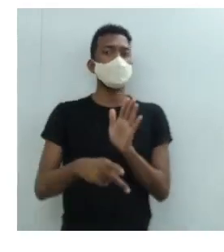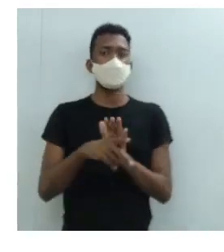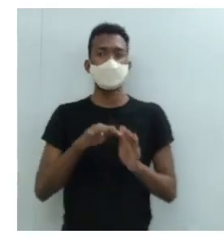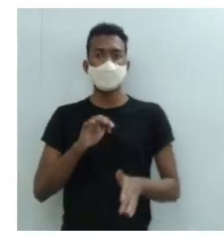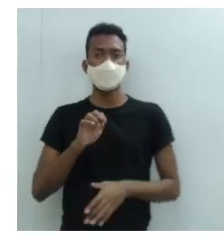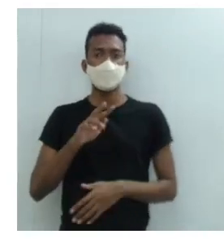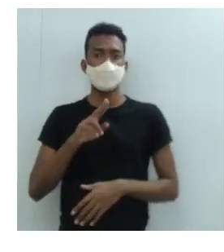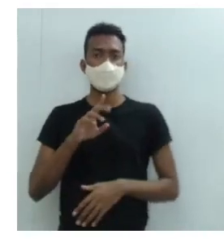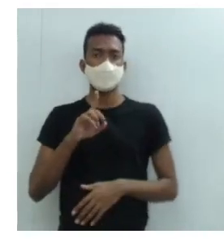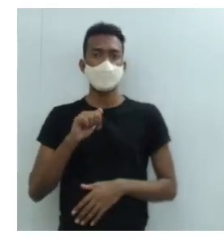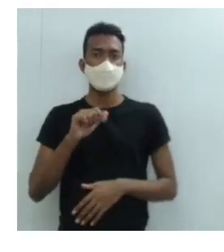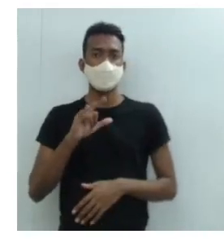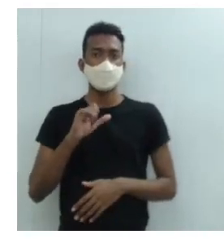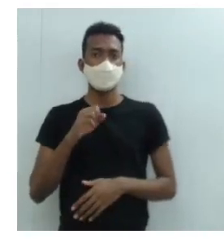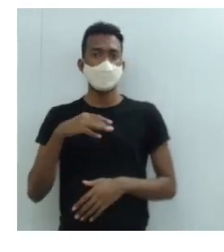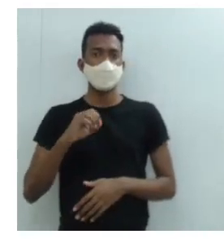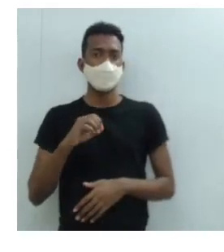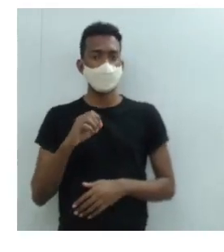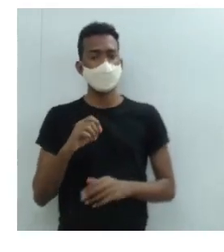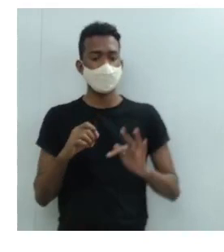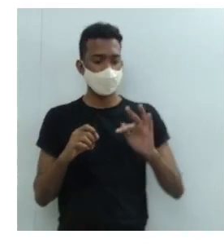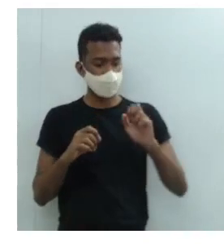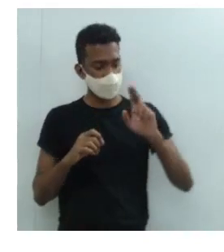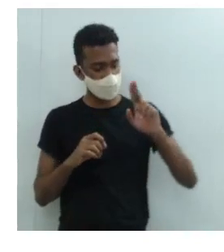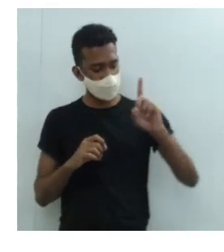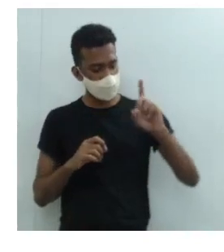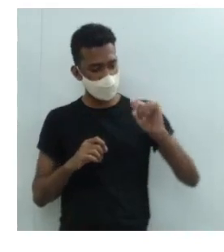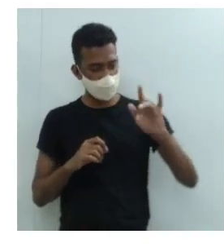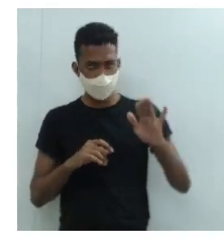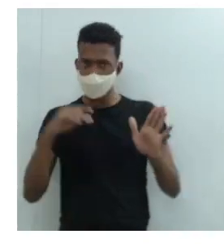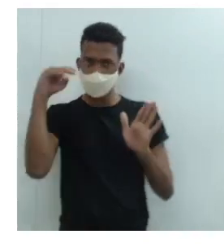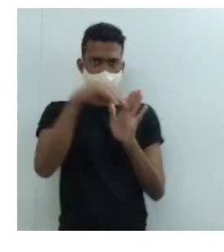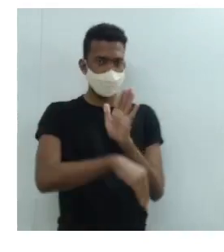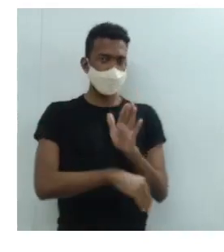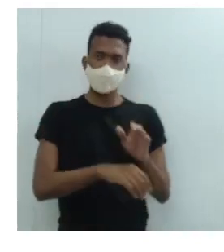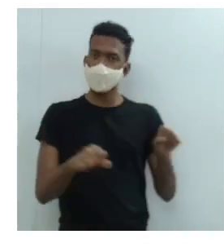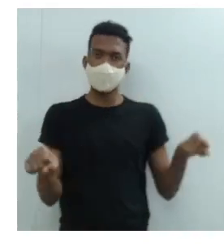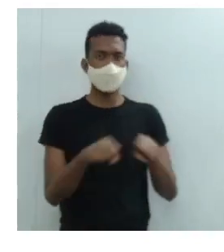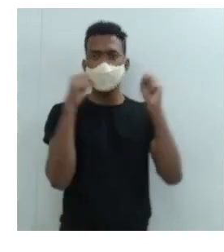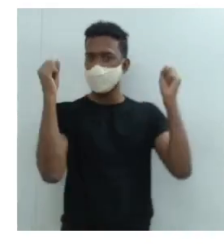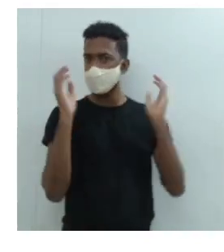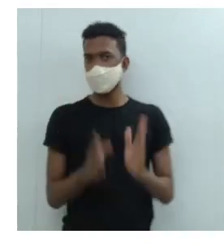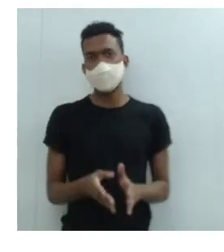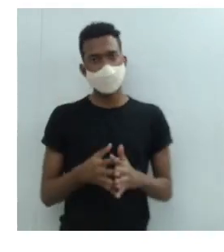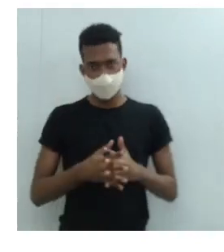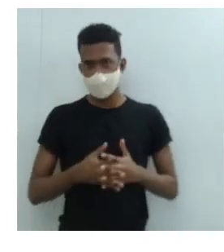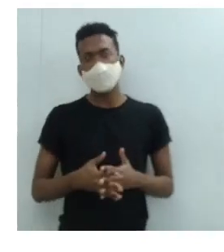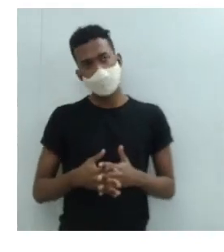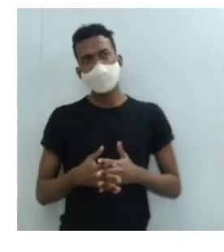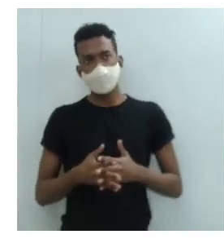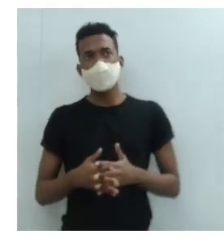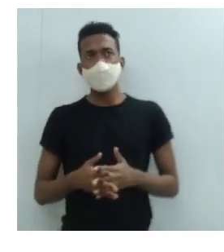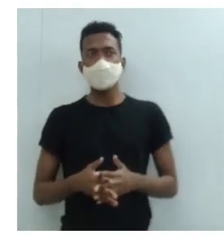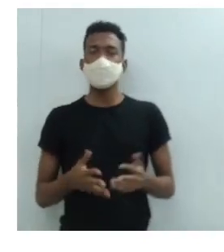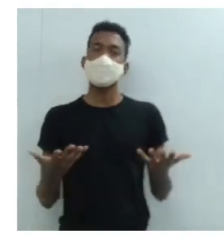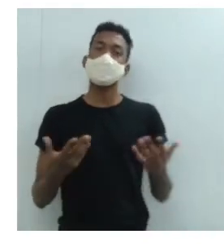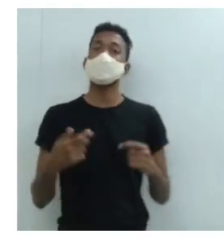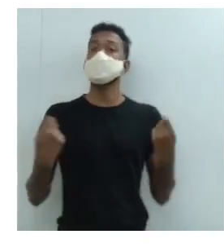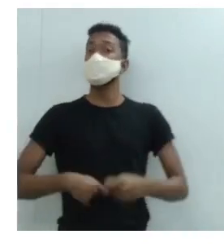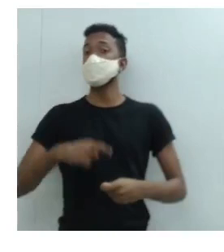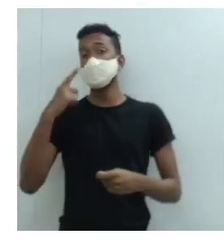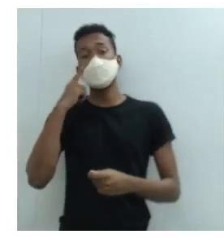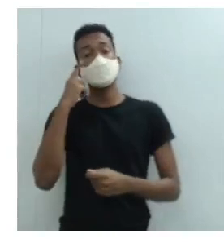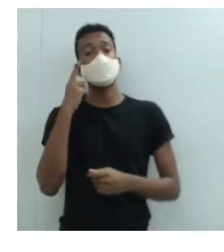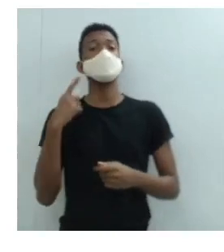vem o colapso do feudalismo. O feudalismo cai. Não há mais sentido para o regime feudal. É isso. Tem que haver o fortalecimento